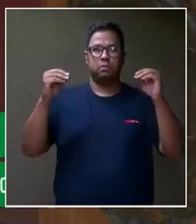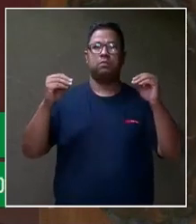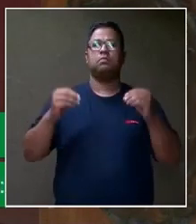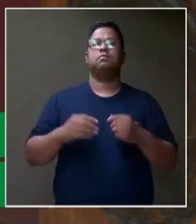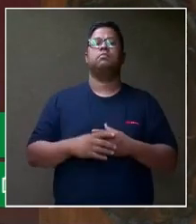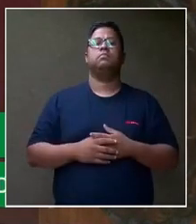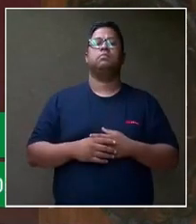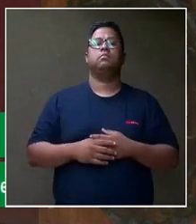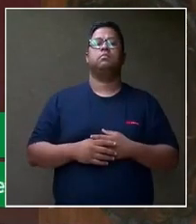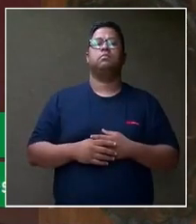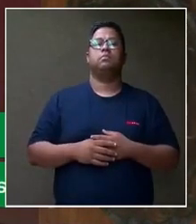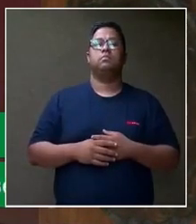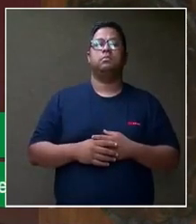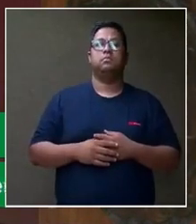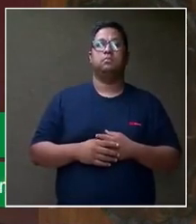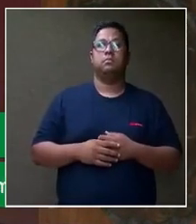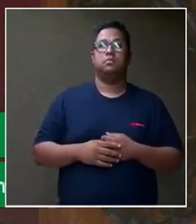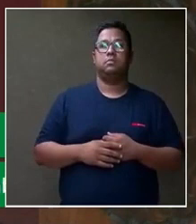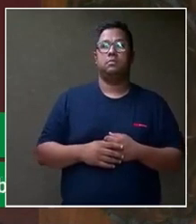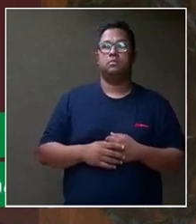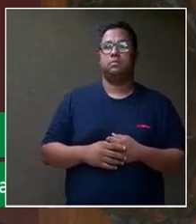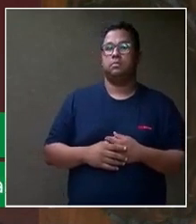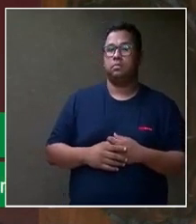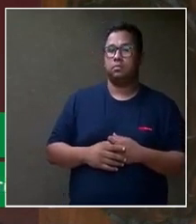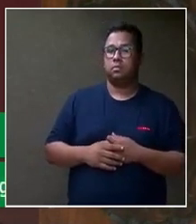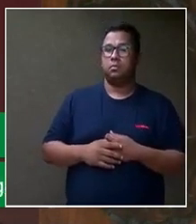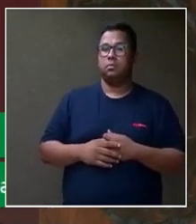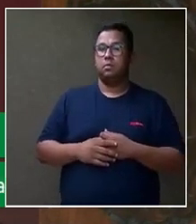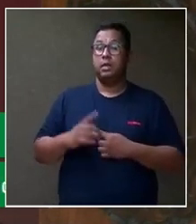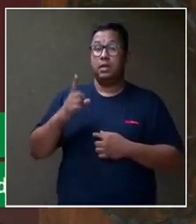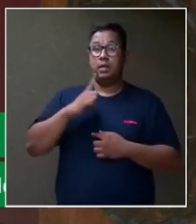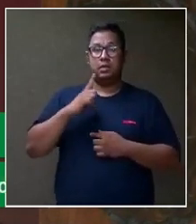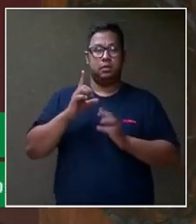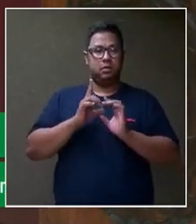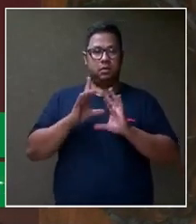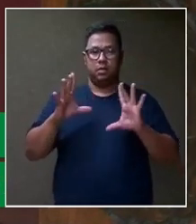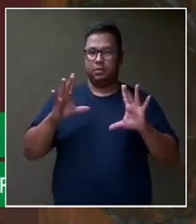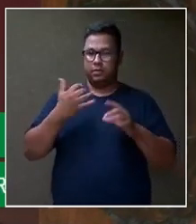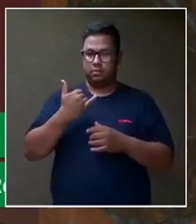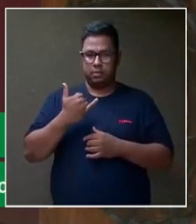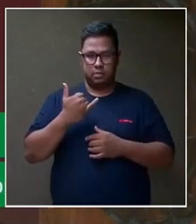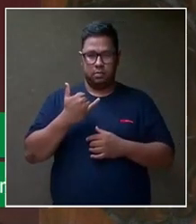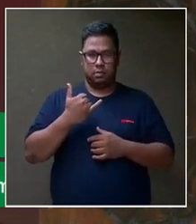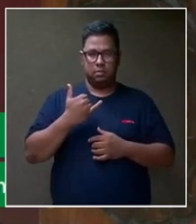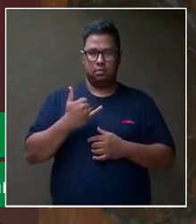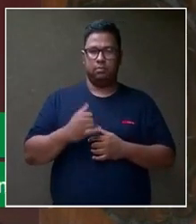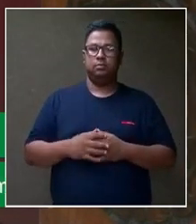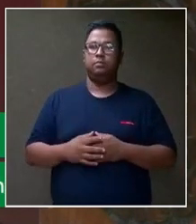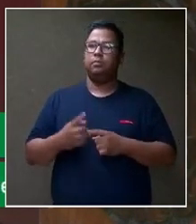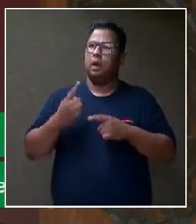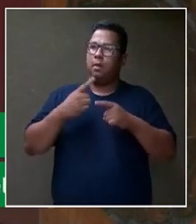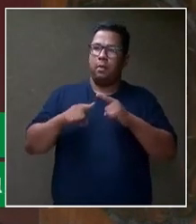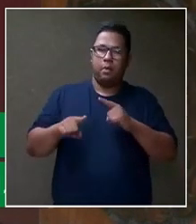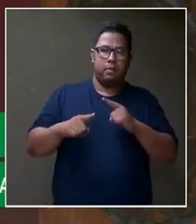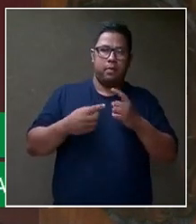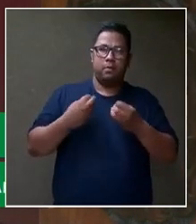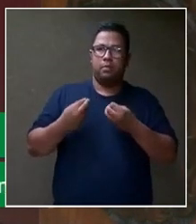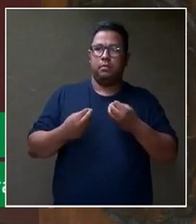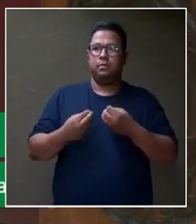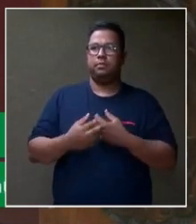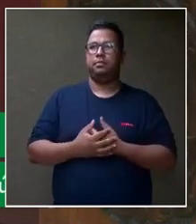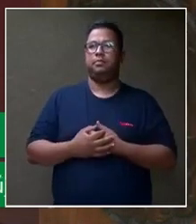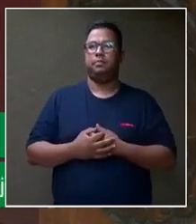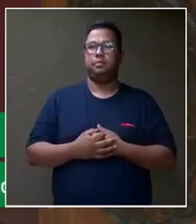celular, o aplicativo abria automaticamente, porque estava logado. Isso. E ele tinha liberdade de mexer no celular dela. Ela não, a senha, ela não tinha senha,